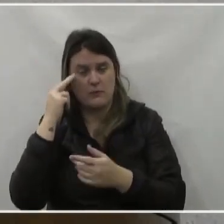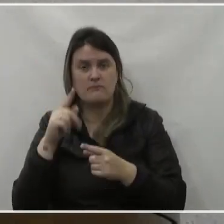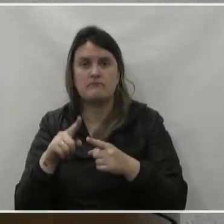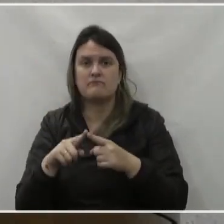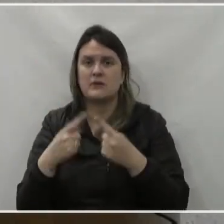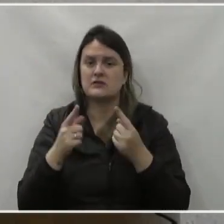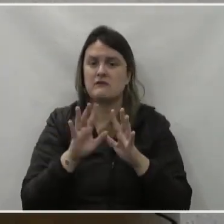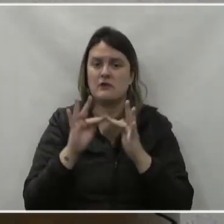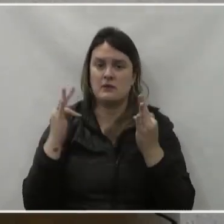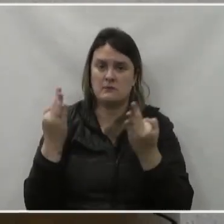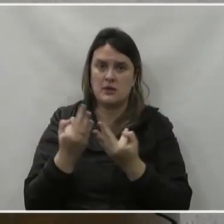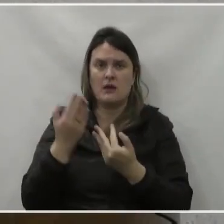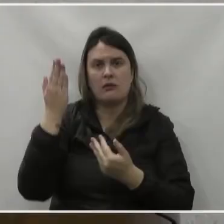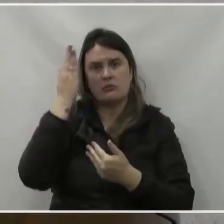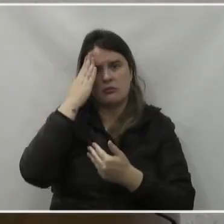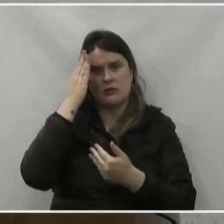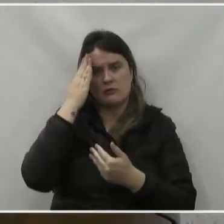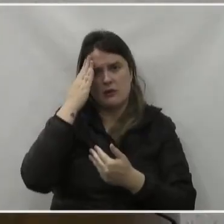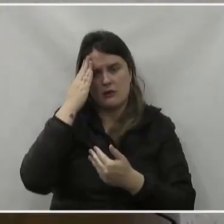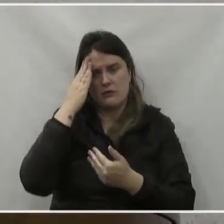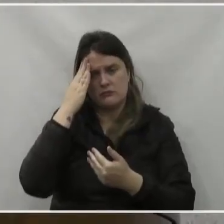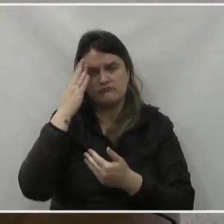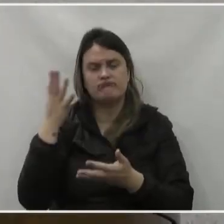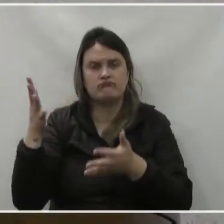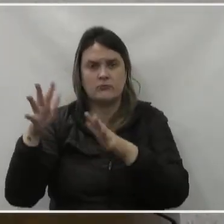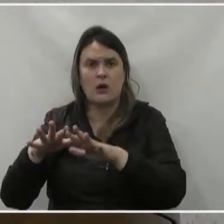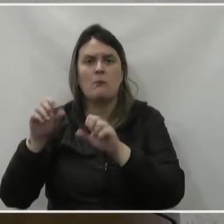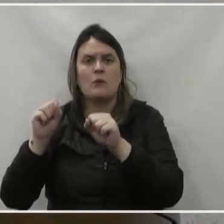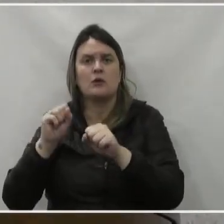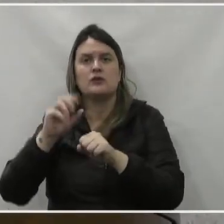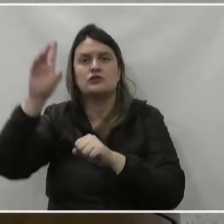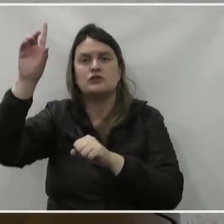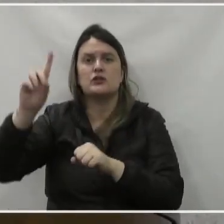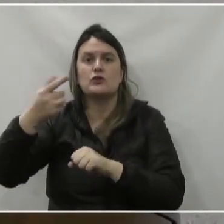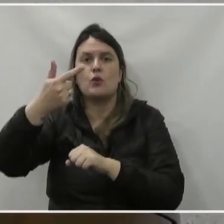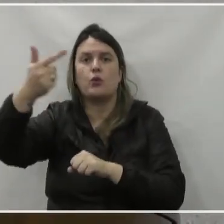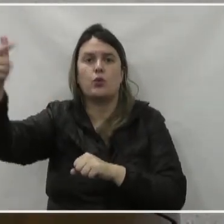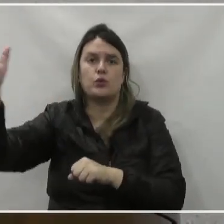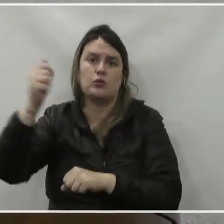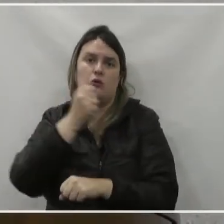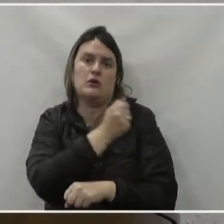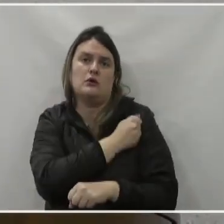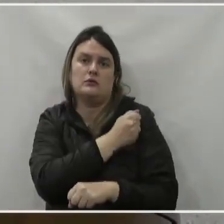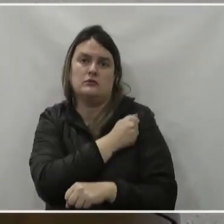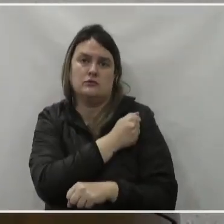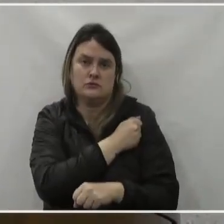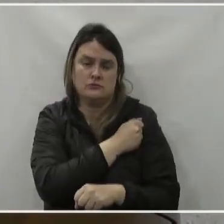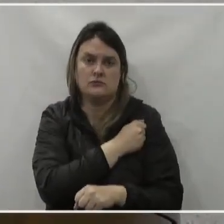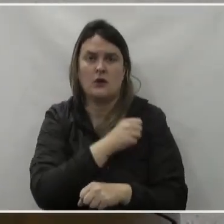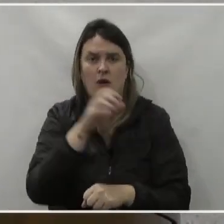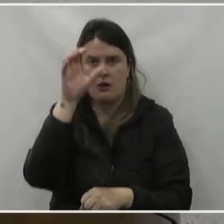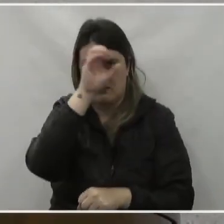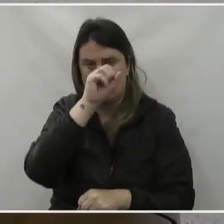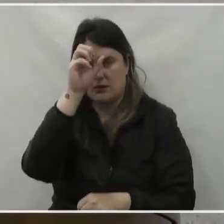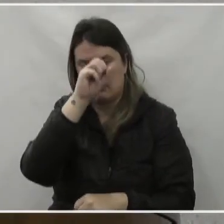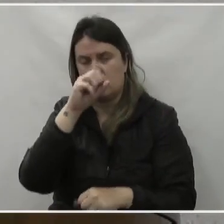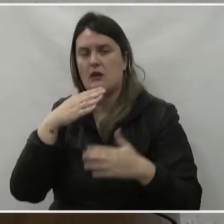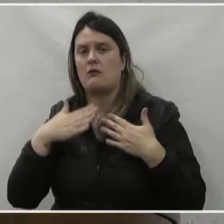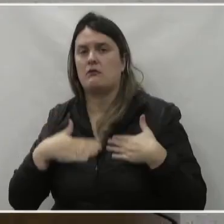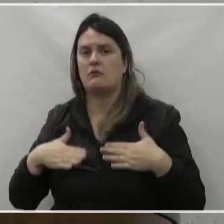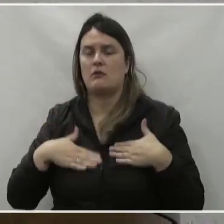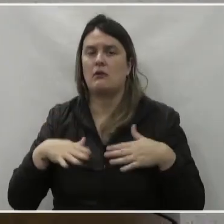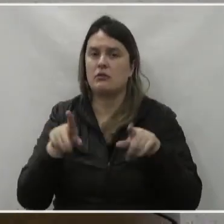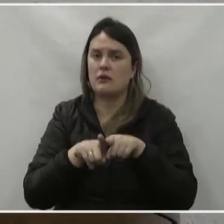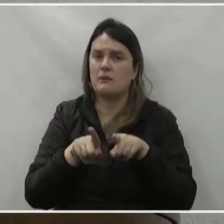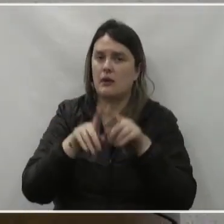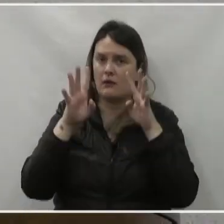cuja família compreendeu que essa inclusão poderia comprometer o direito dos demais alunos de aprender com tranquilidade e